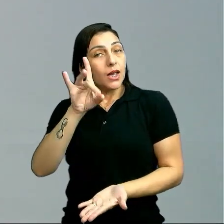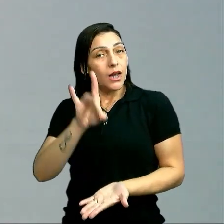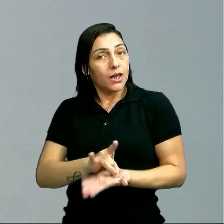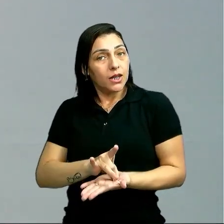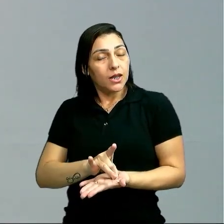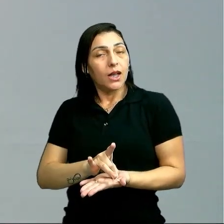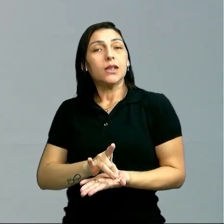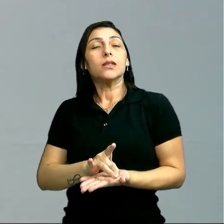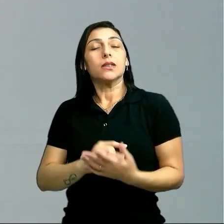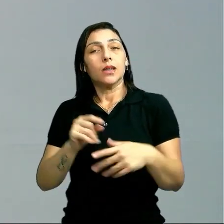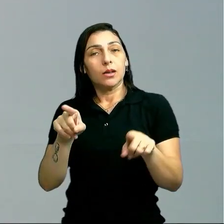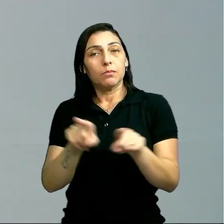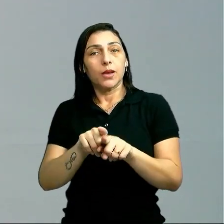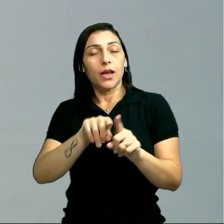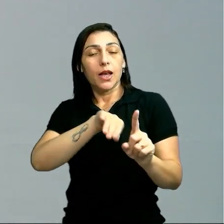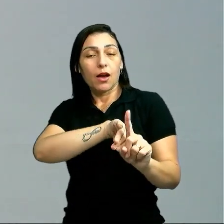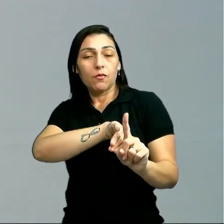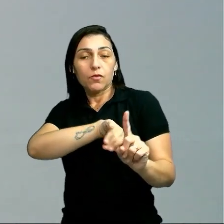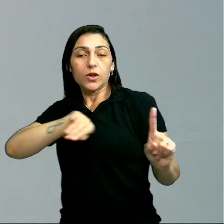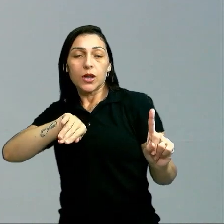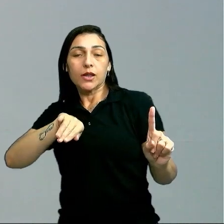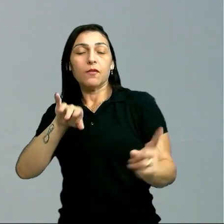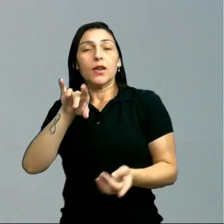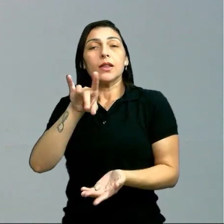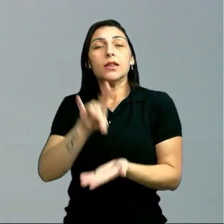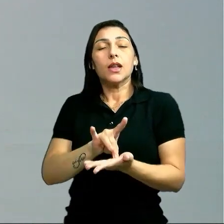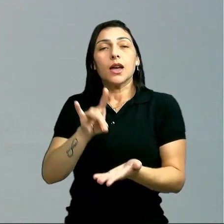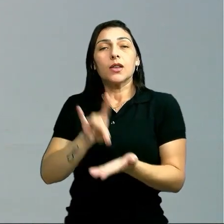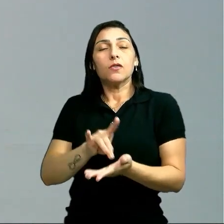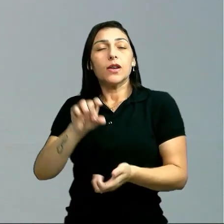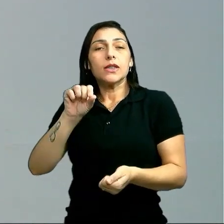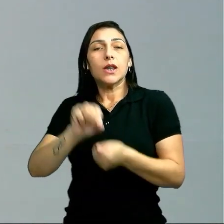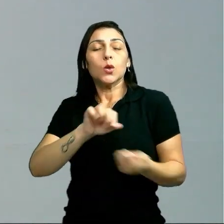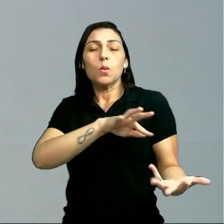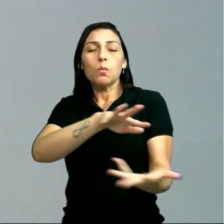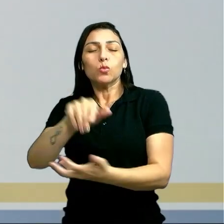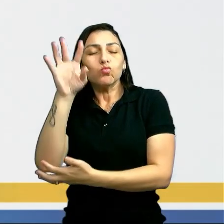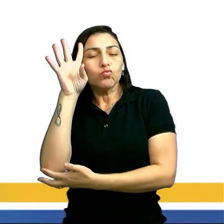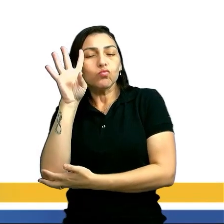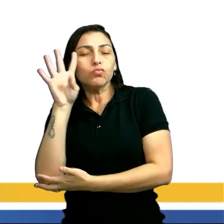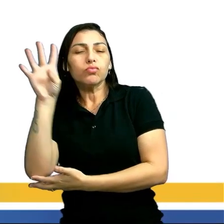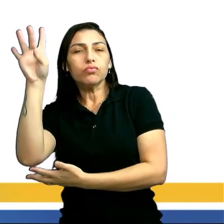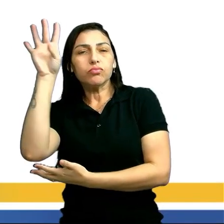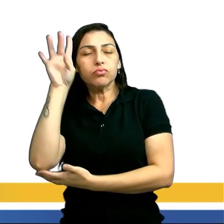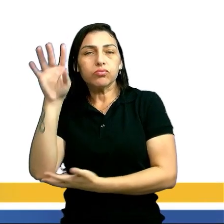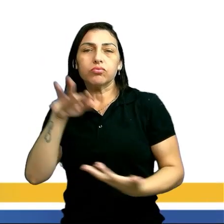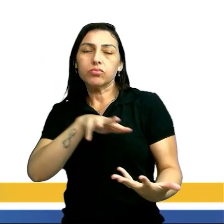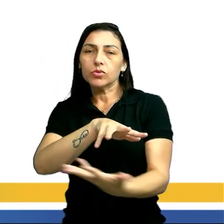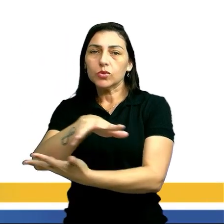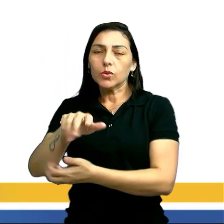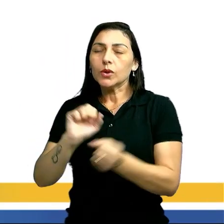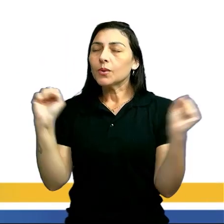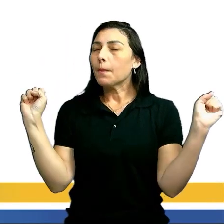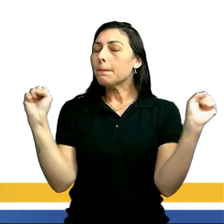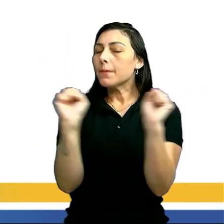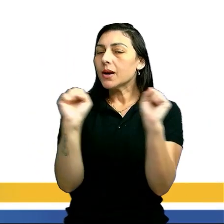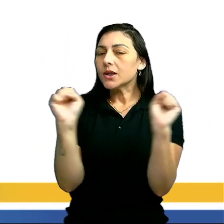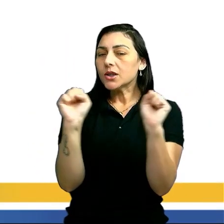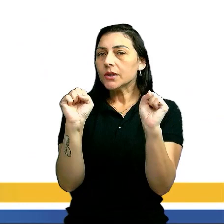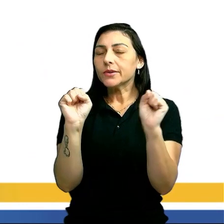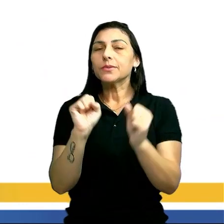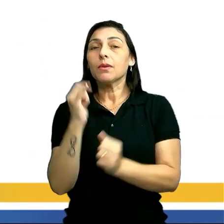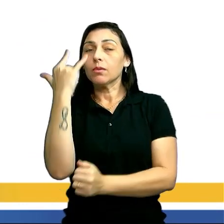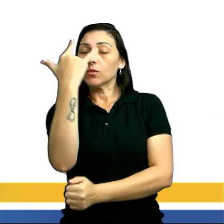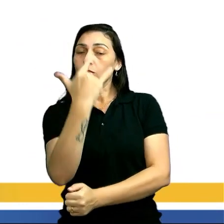realidade e com isso afastam as pessoas da verdade, criando um mundo de ilusão, criando um mundo de paixões.